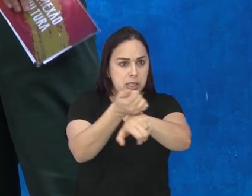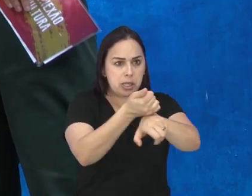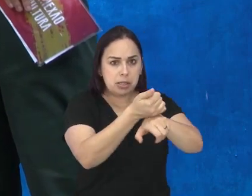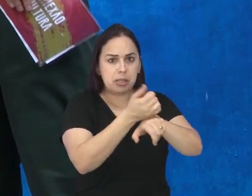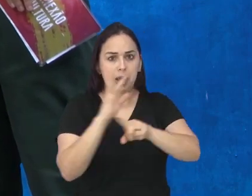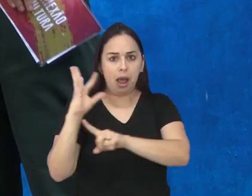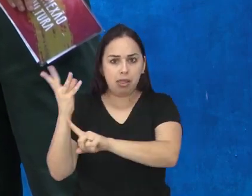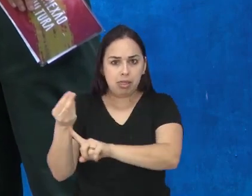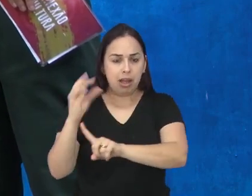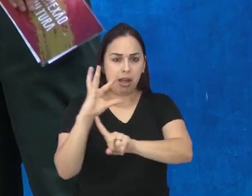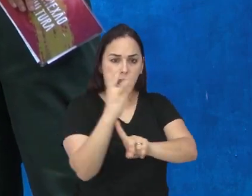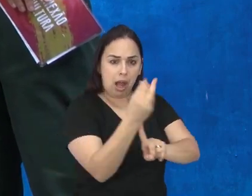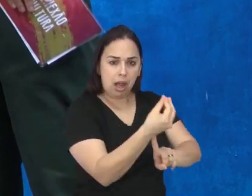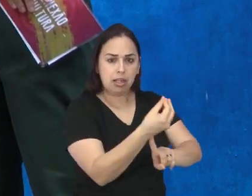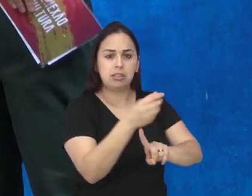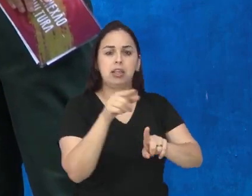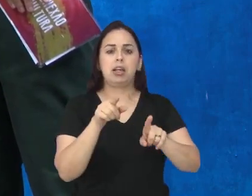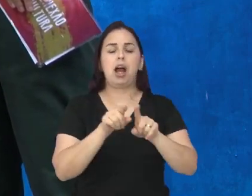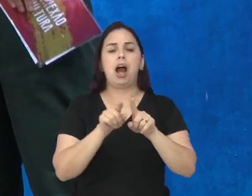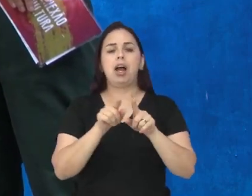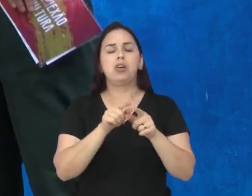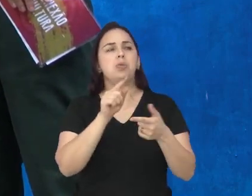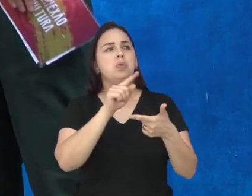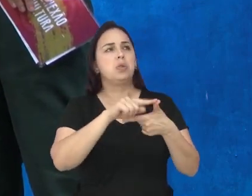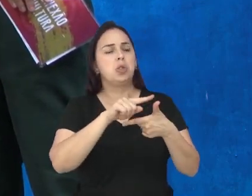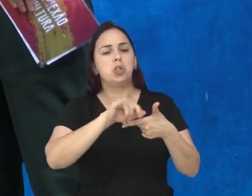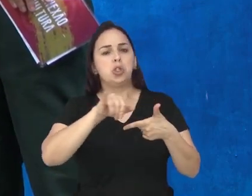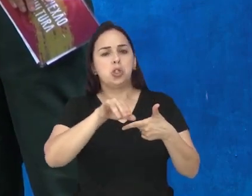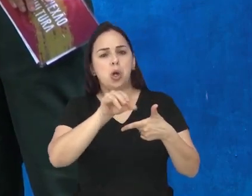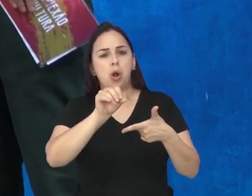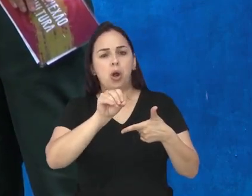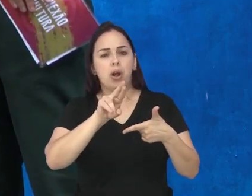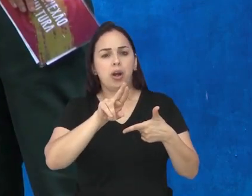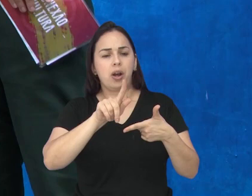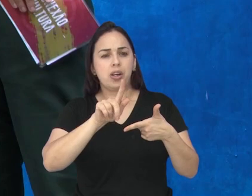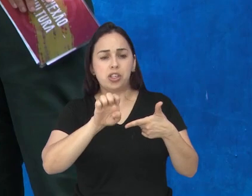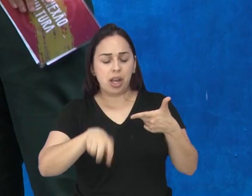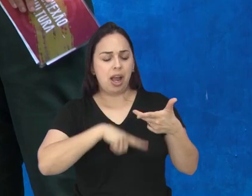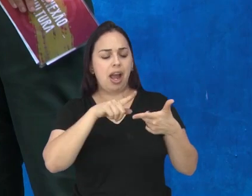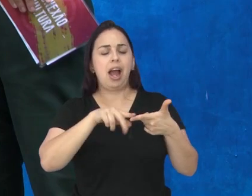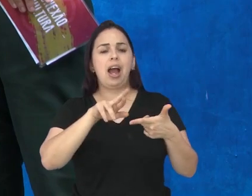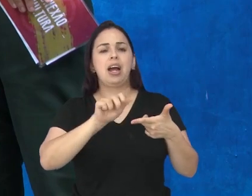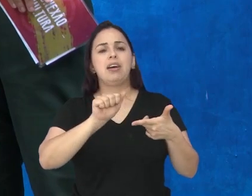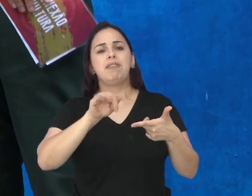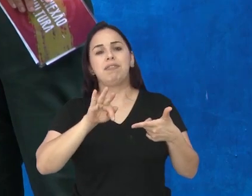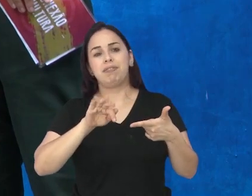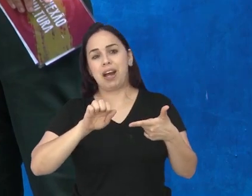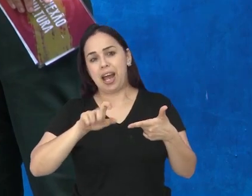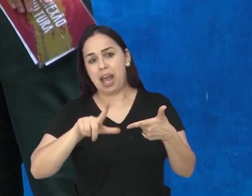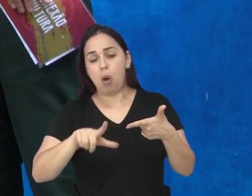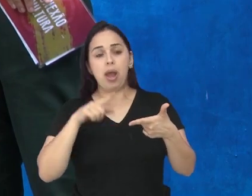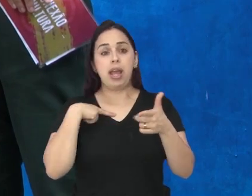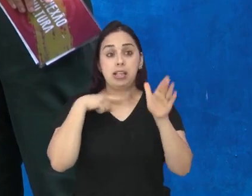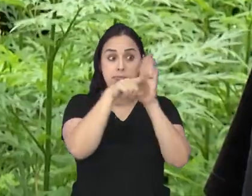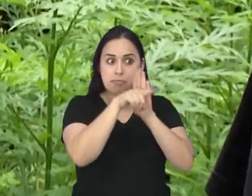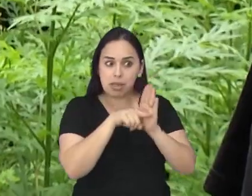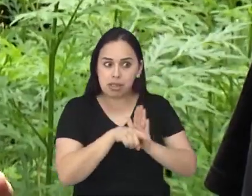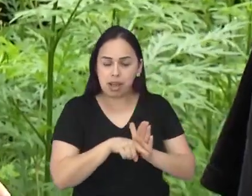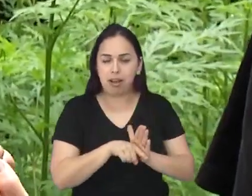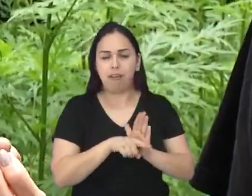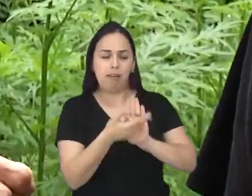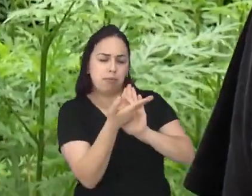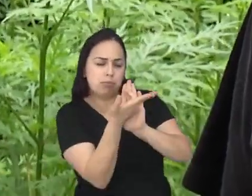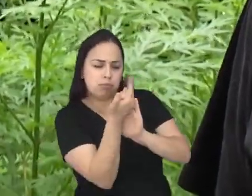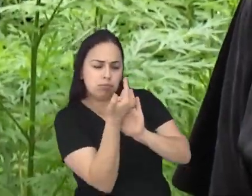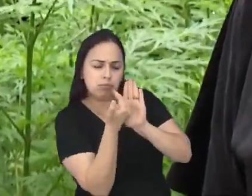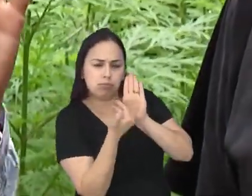eles fizeram, o Jorge, o Rafael, o pessoal, eles fizeram uma pesquisa de como seria essa capelinha. Foi feito um